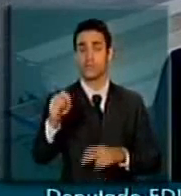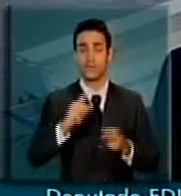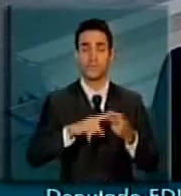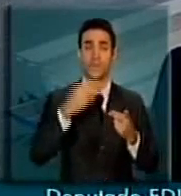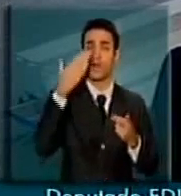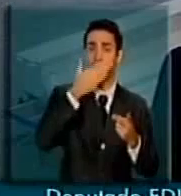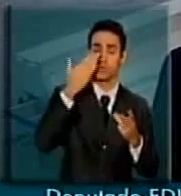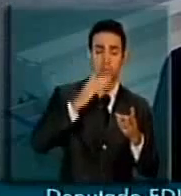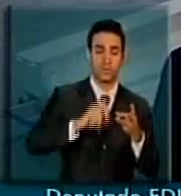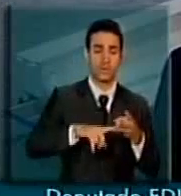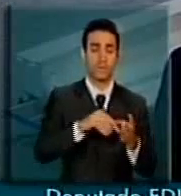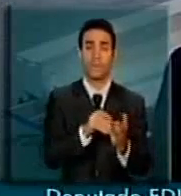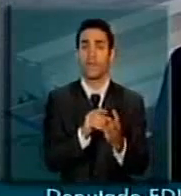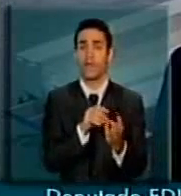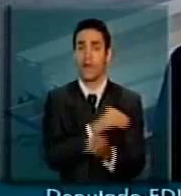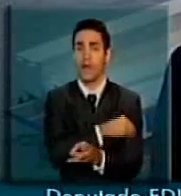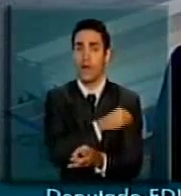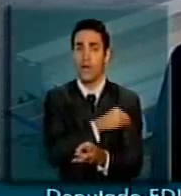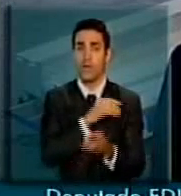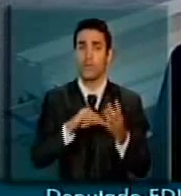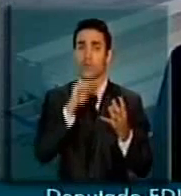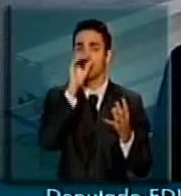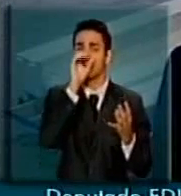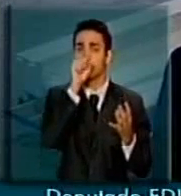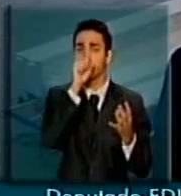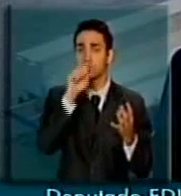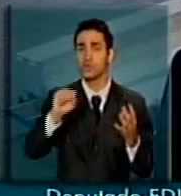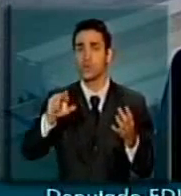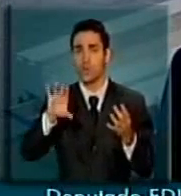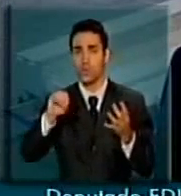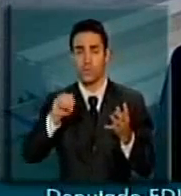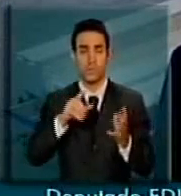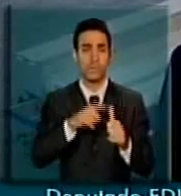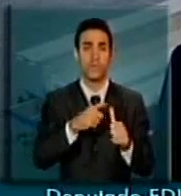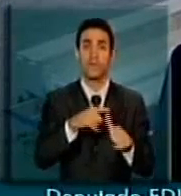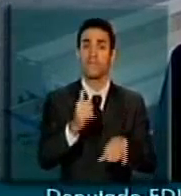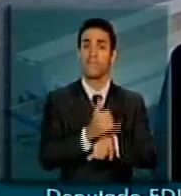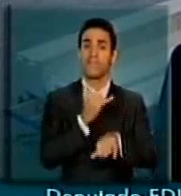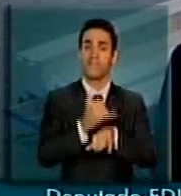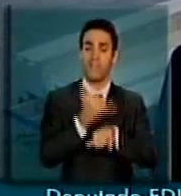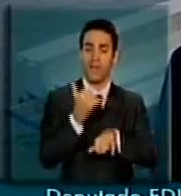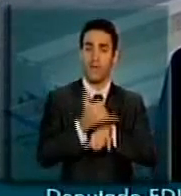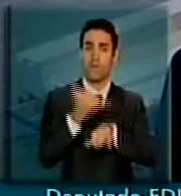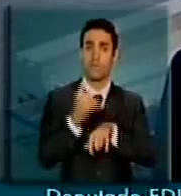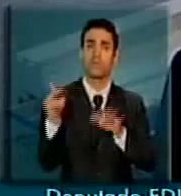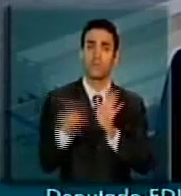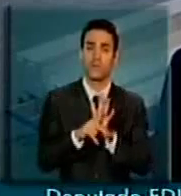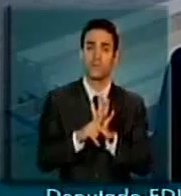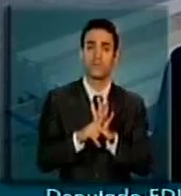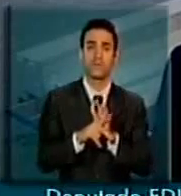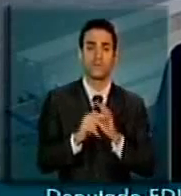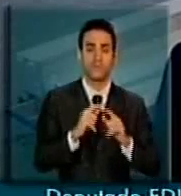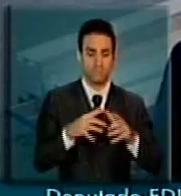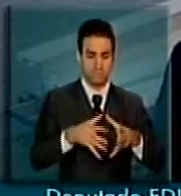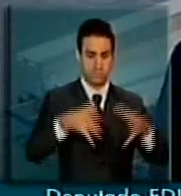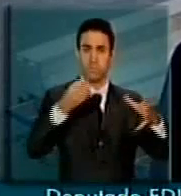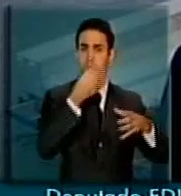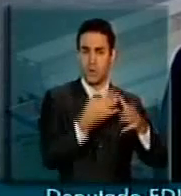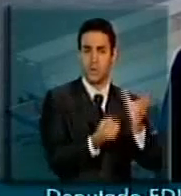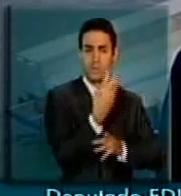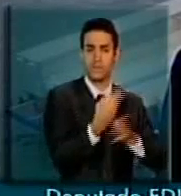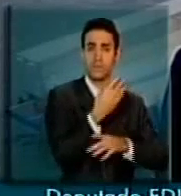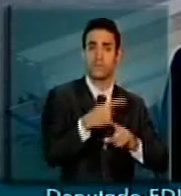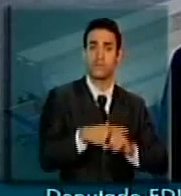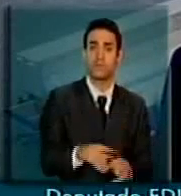açúcar, álcool, suco de laranja e minério de ferro. A eficiência logística manterá nossa supremacia